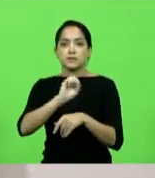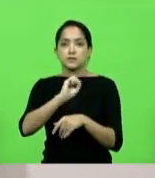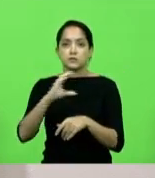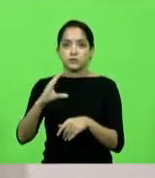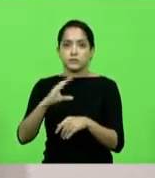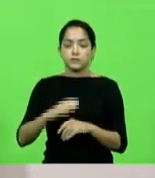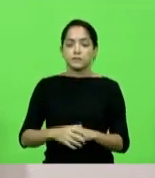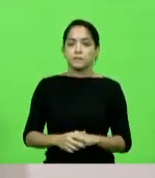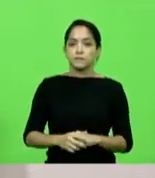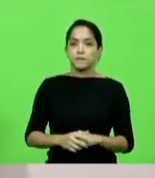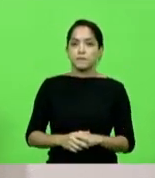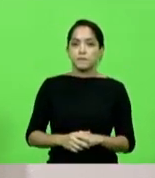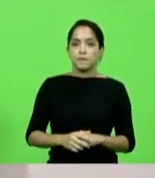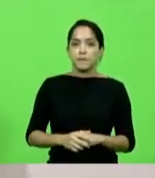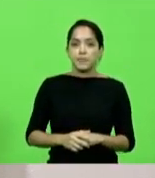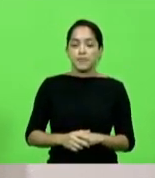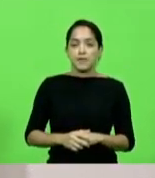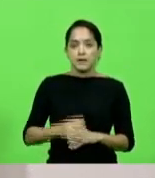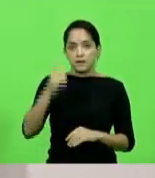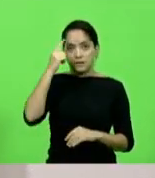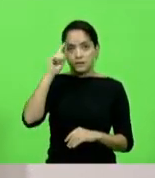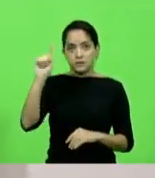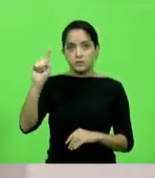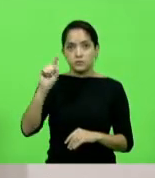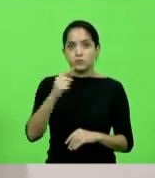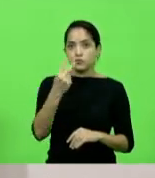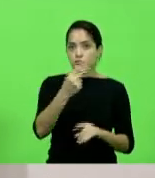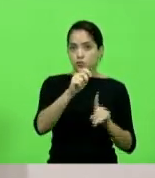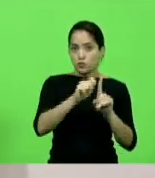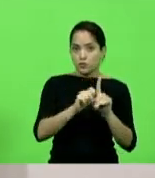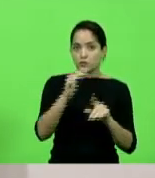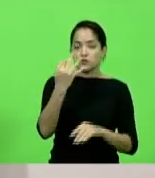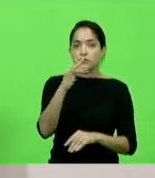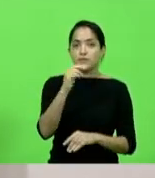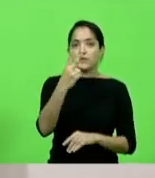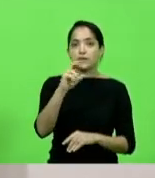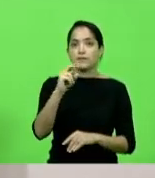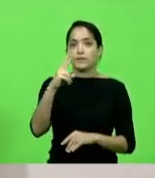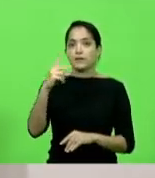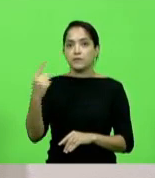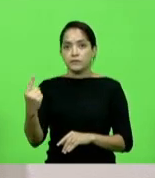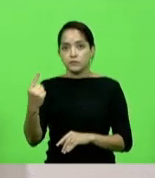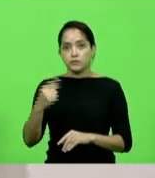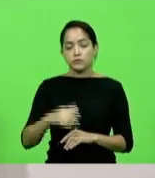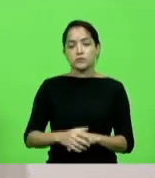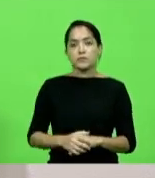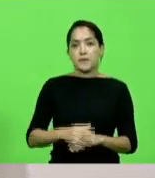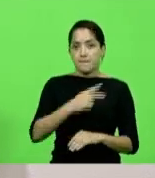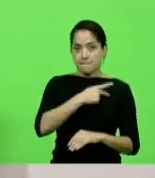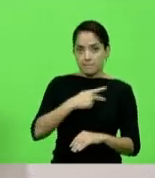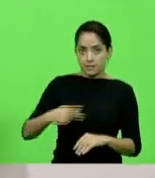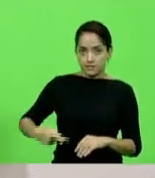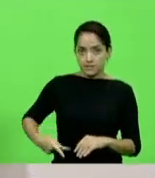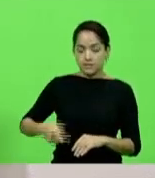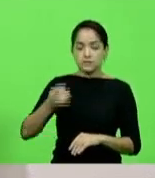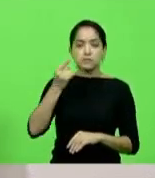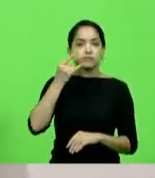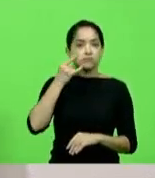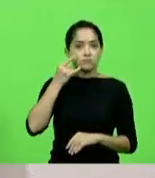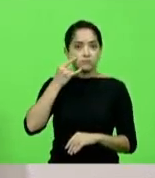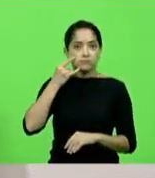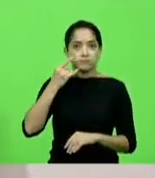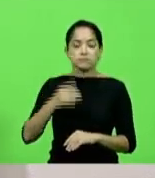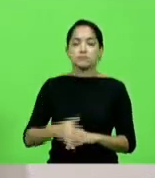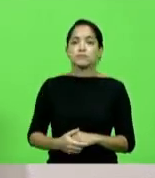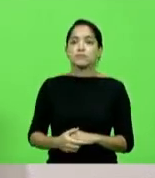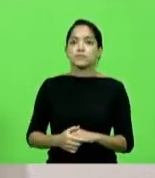Legislativa do Estado de Santa Catarina, realizada em 2 de fevereiro de 2021. Presidência, deputado Mauro de